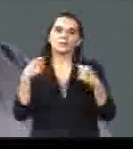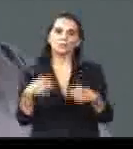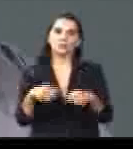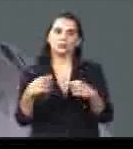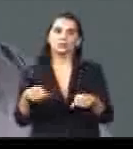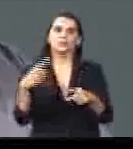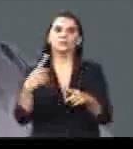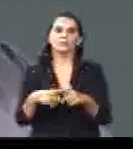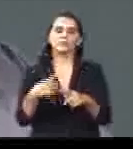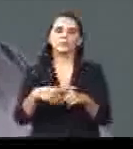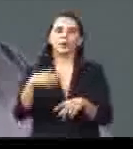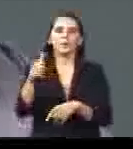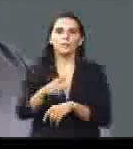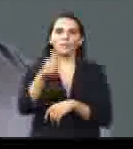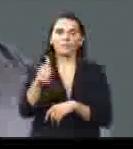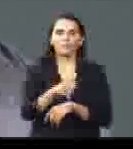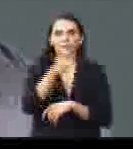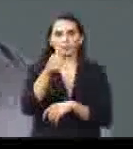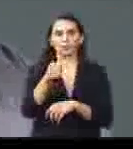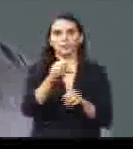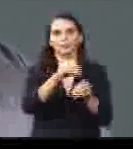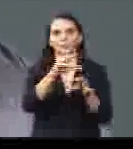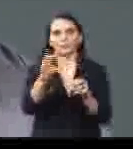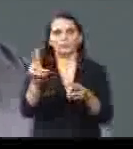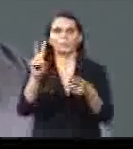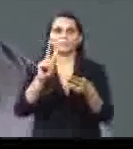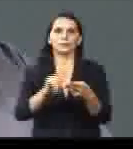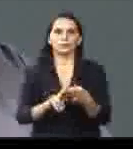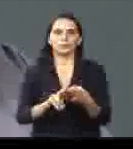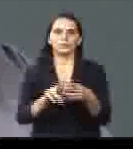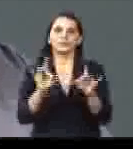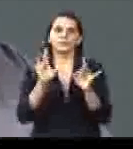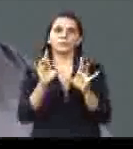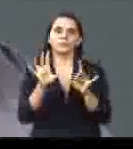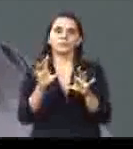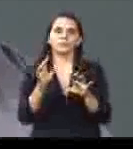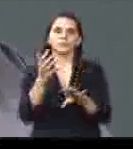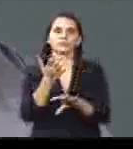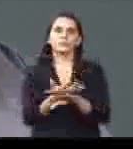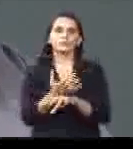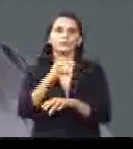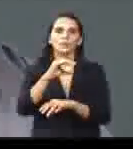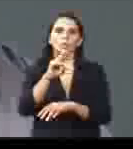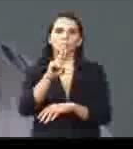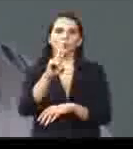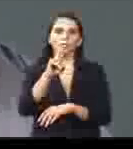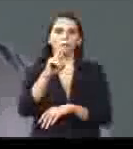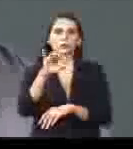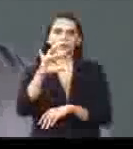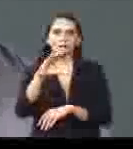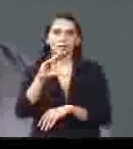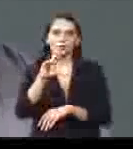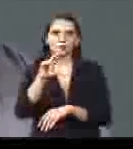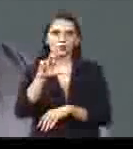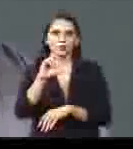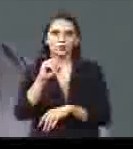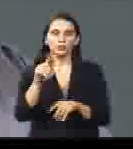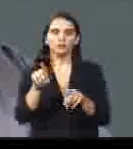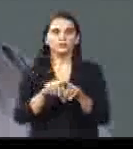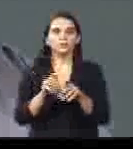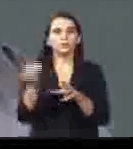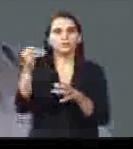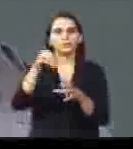há necessidade de se melhorar a qualidade dos processos educativos, principalmente no que se diz respeito à matriz curricular